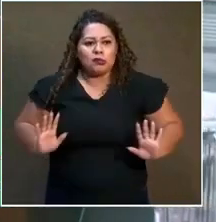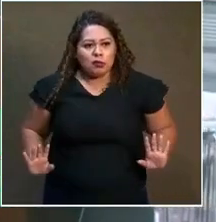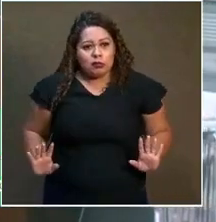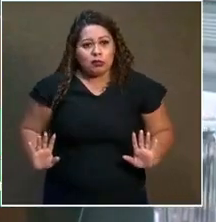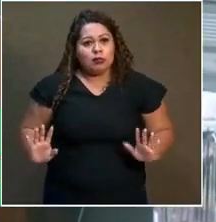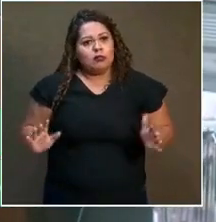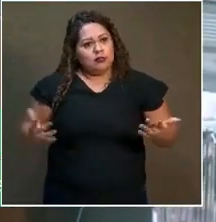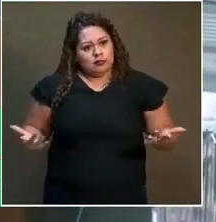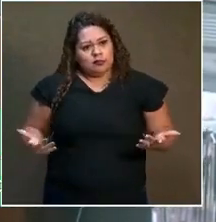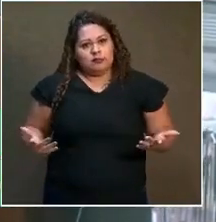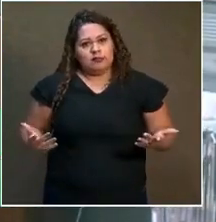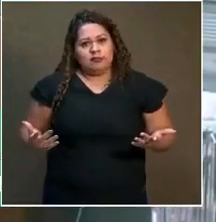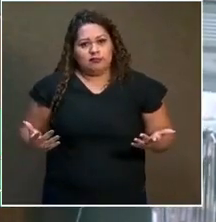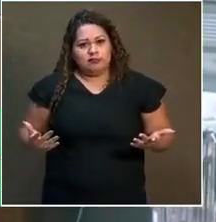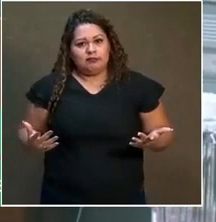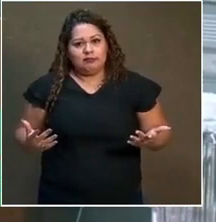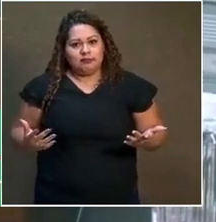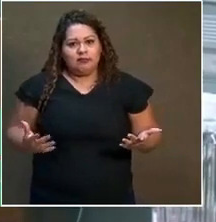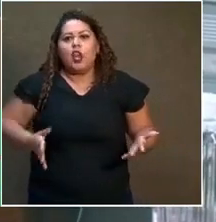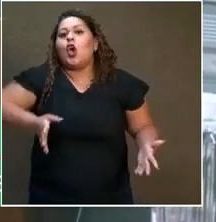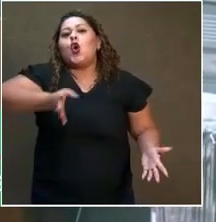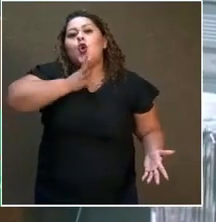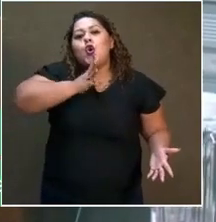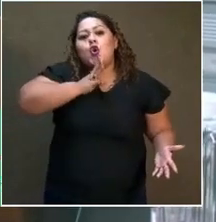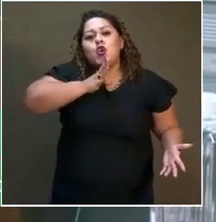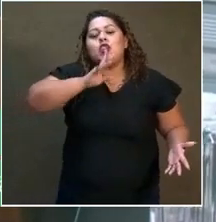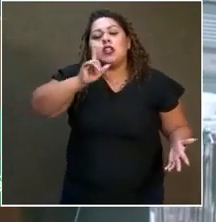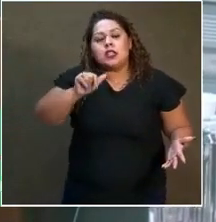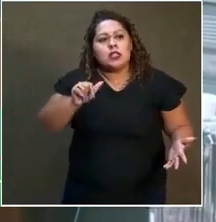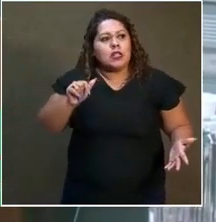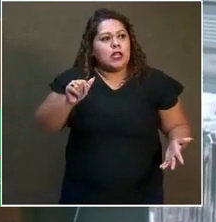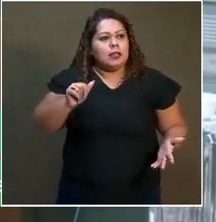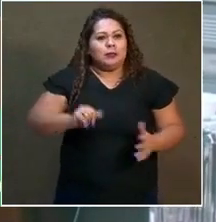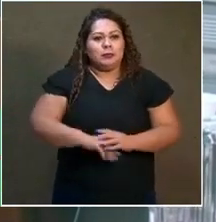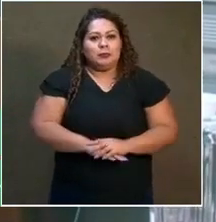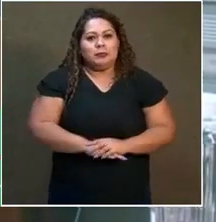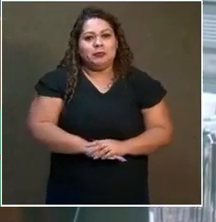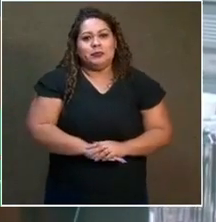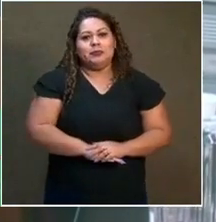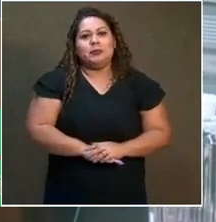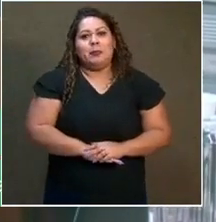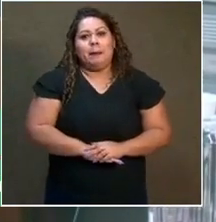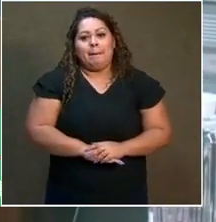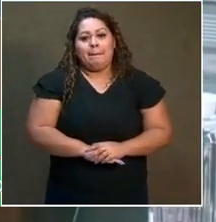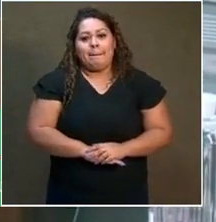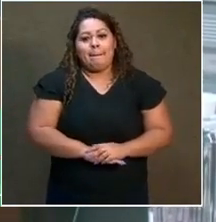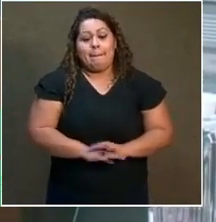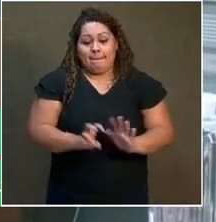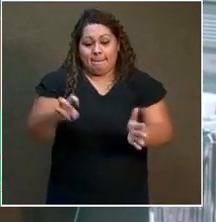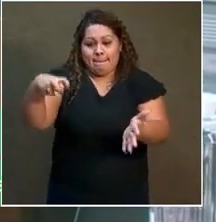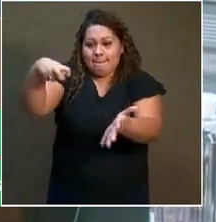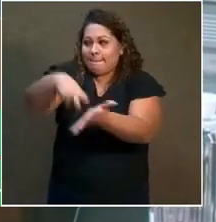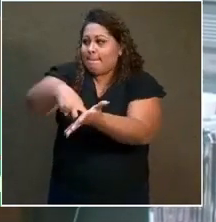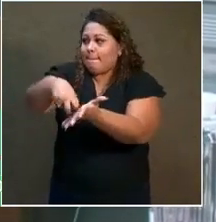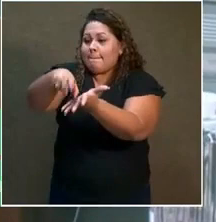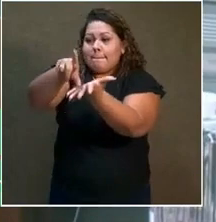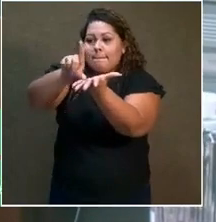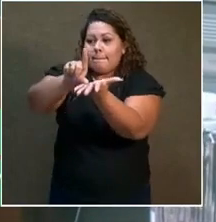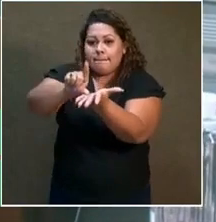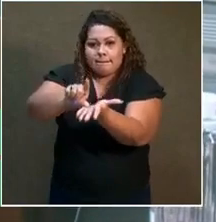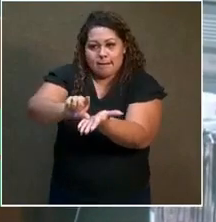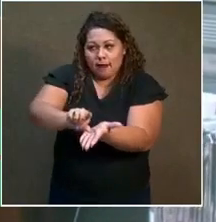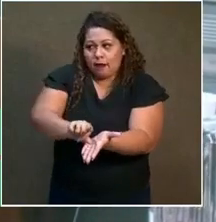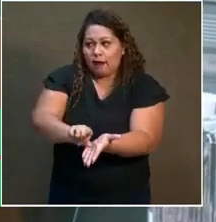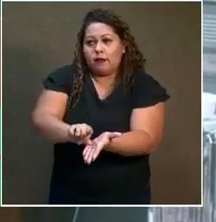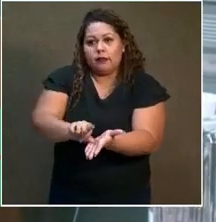A semi-inimputabilidade, conhecida como diminuição da pena, aqui